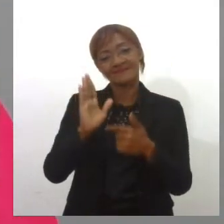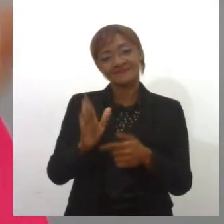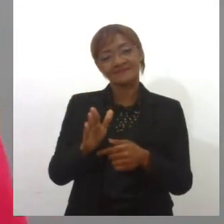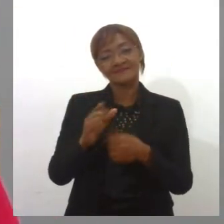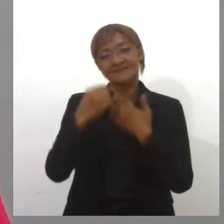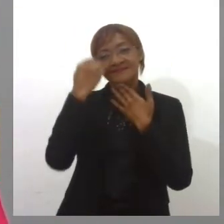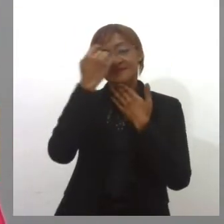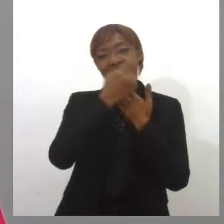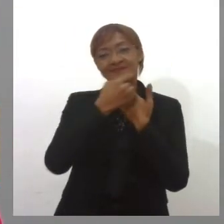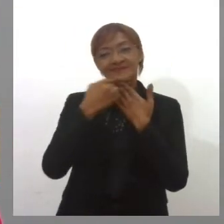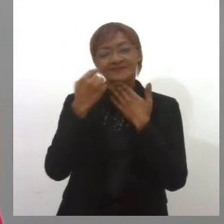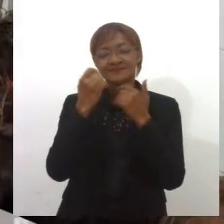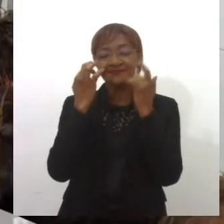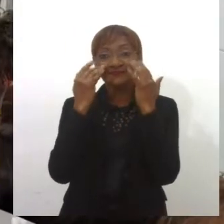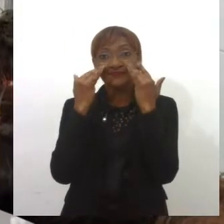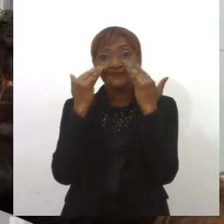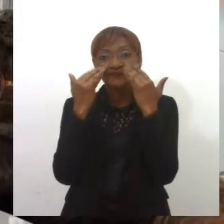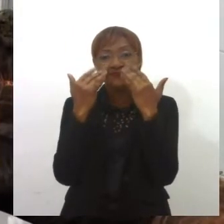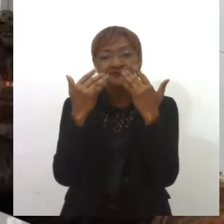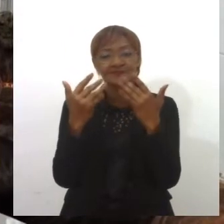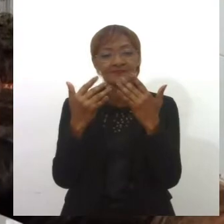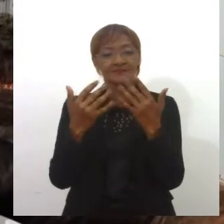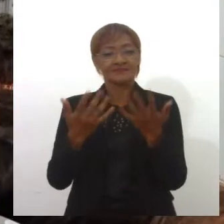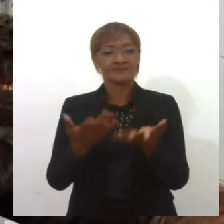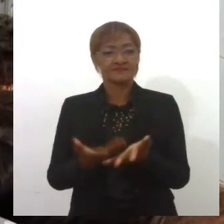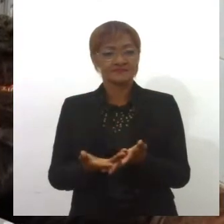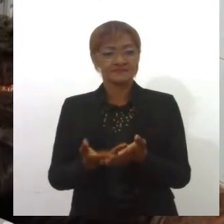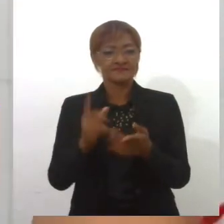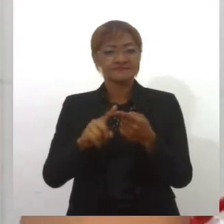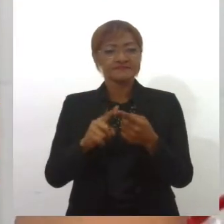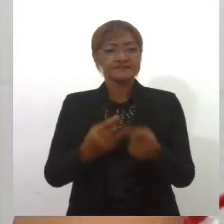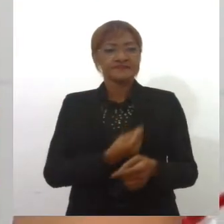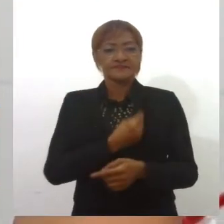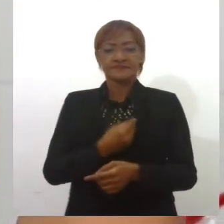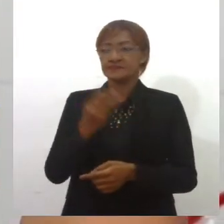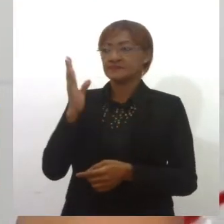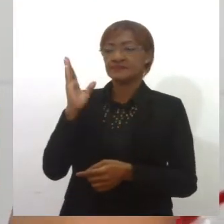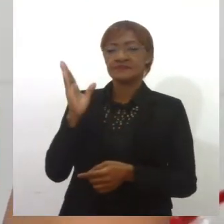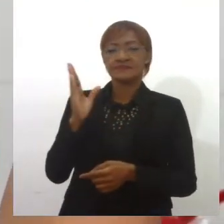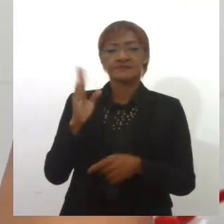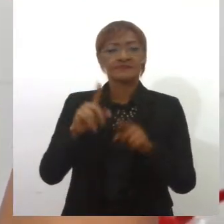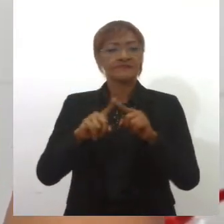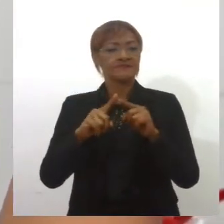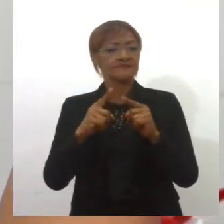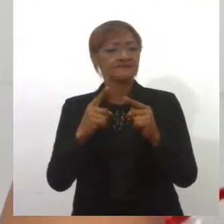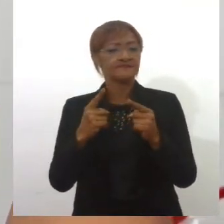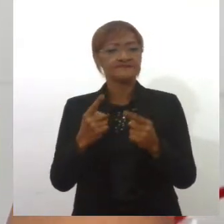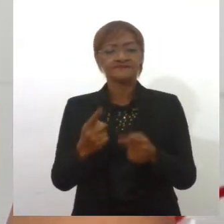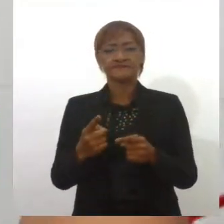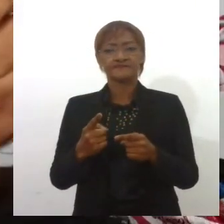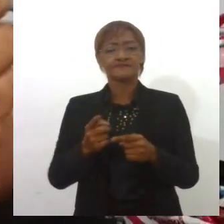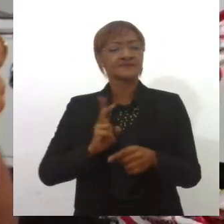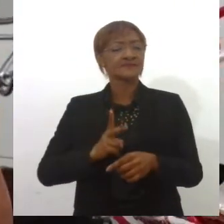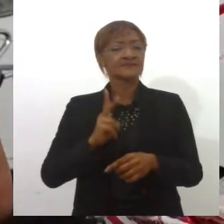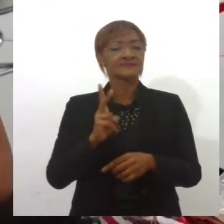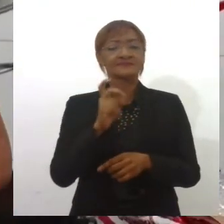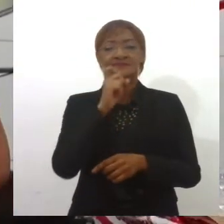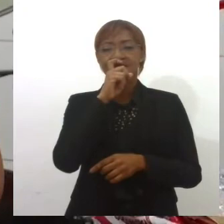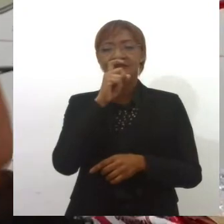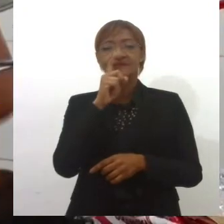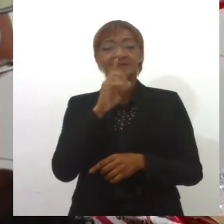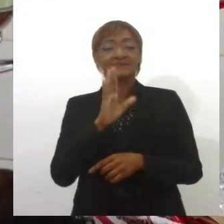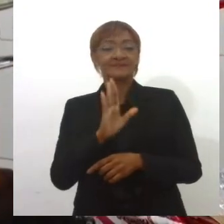dela, o brilho no olhar. A doença chegou na vida de Hortência, mas isso não levou embora sua vaidade. Ela já